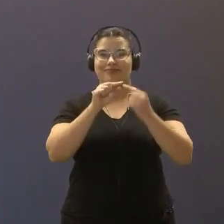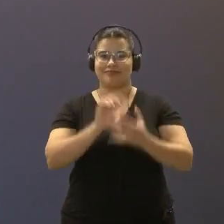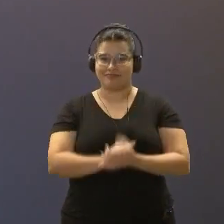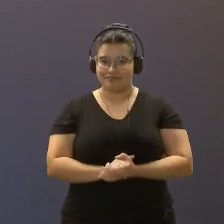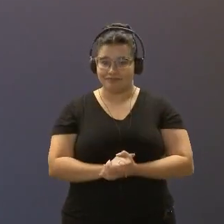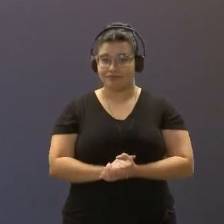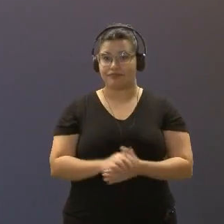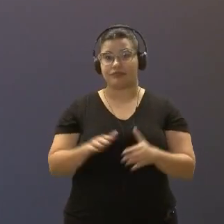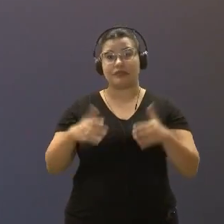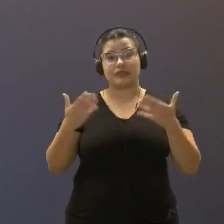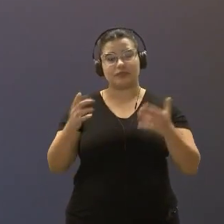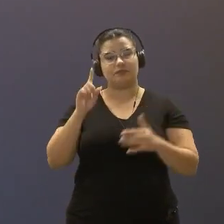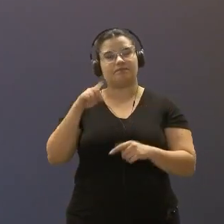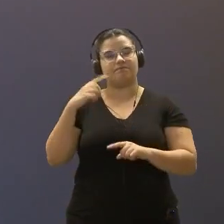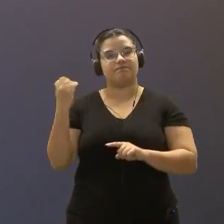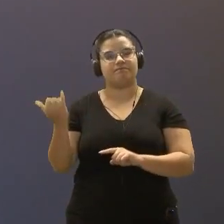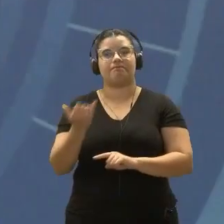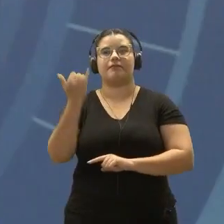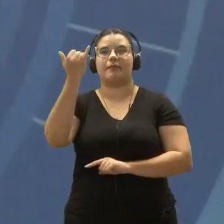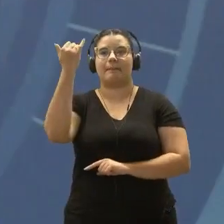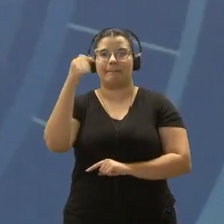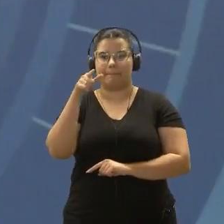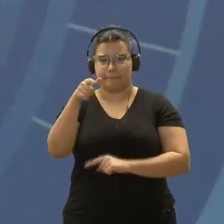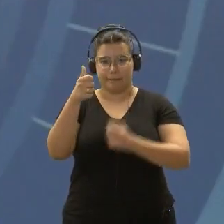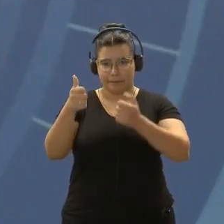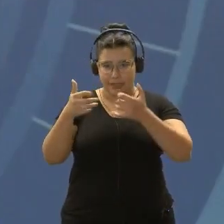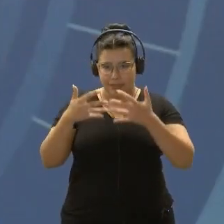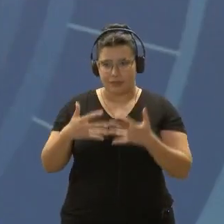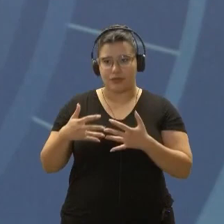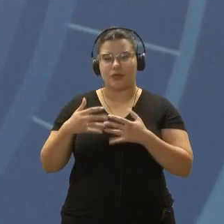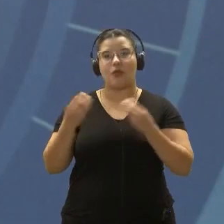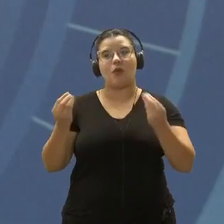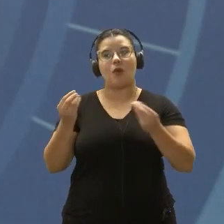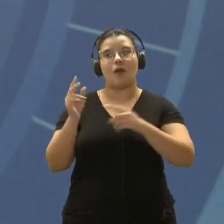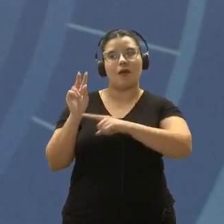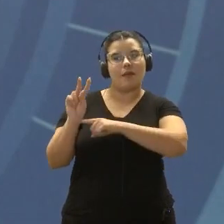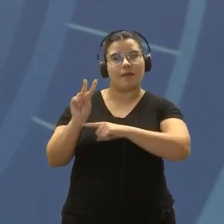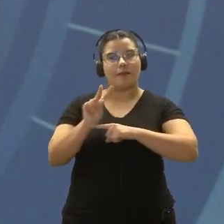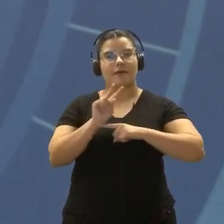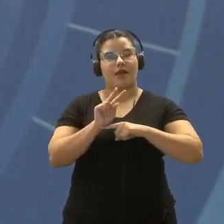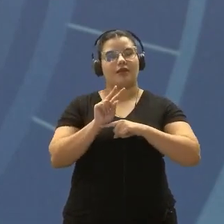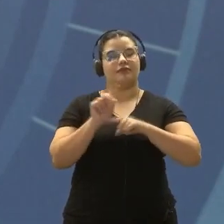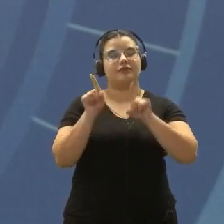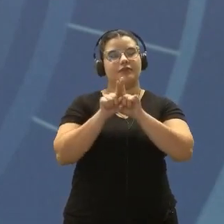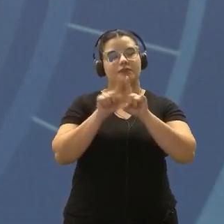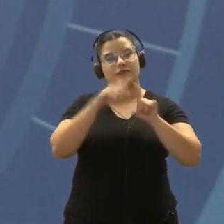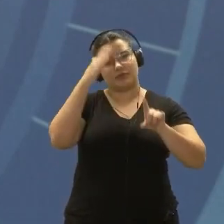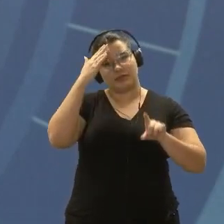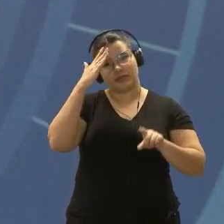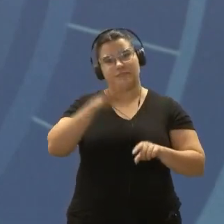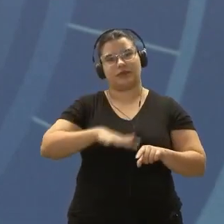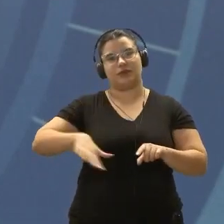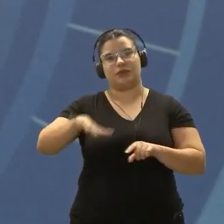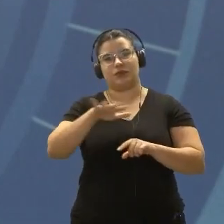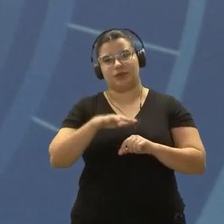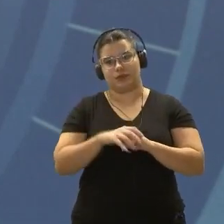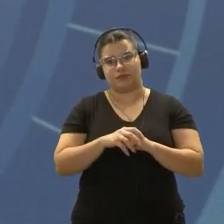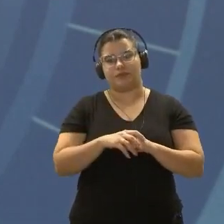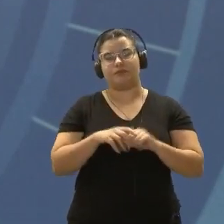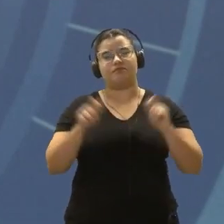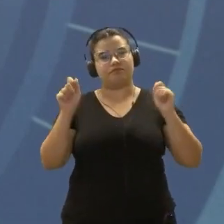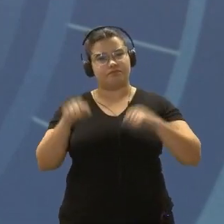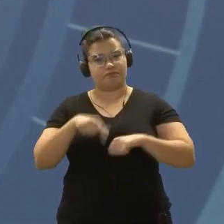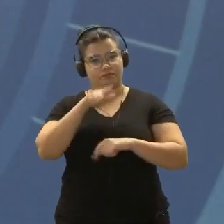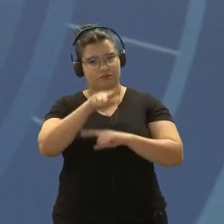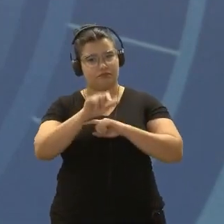Tá? Então é fundamental isso que você trouxe, da monitorização e de sensibilização do paciente. E você pode dizer